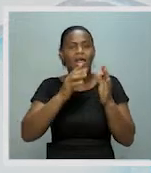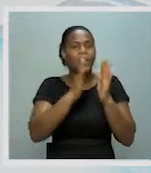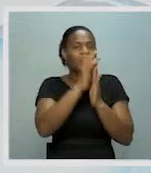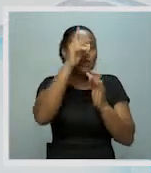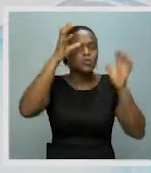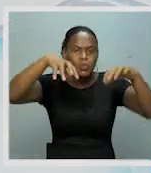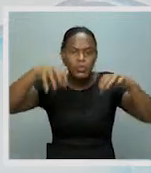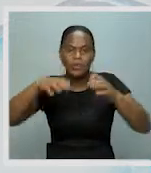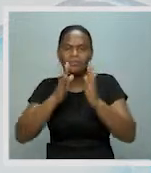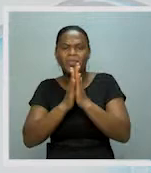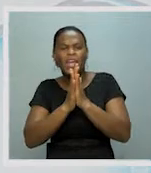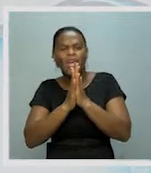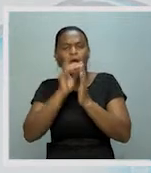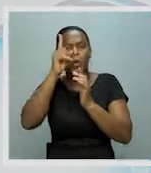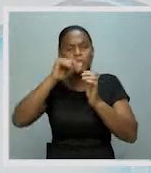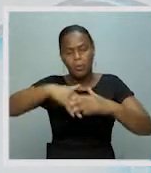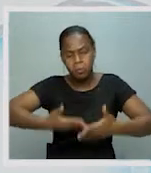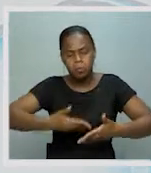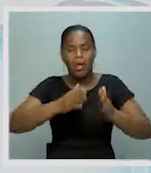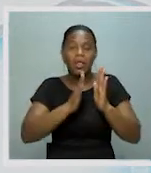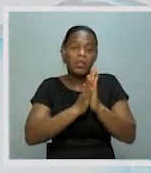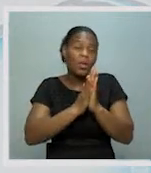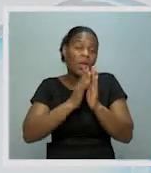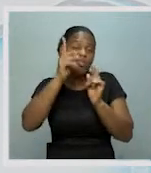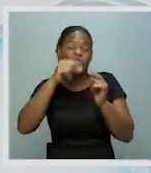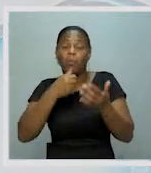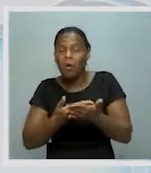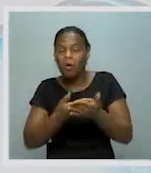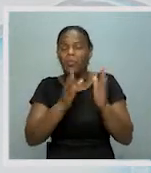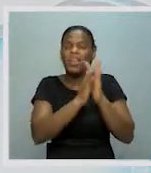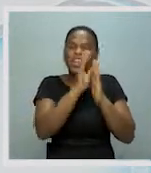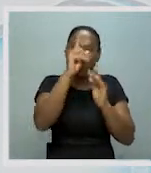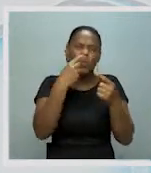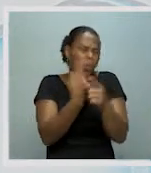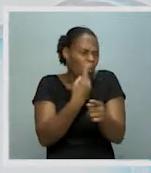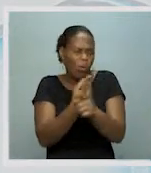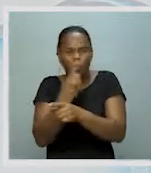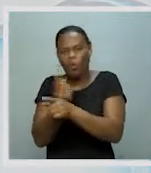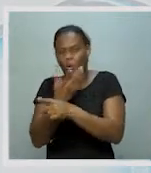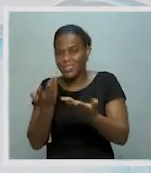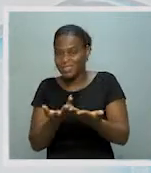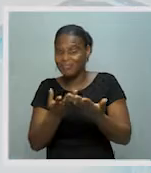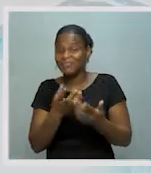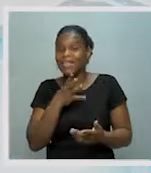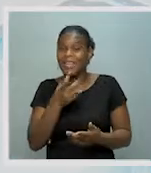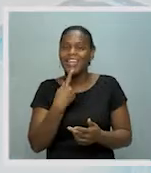da fertilidade, Deus da morte, Deus para tudo. E aí estamos perante o quê?